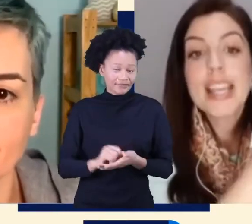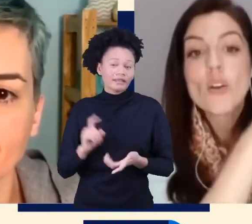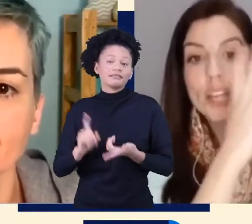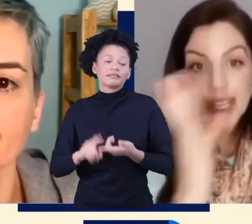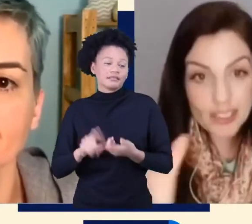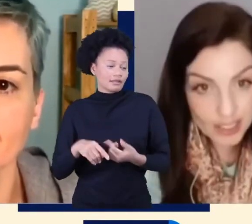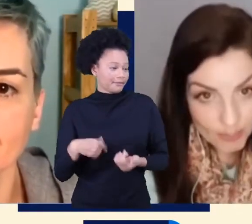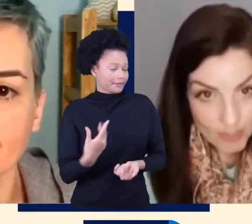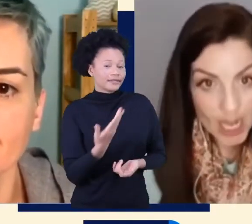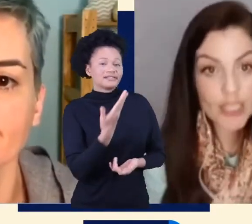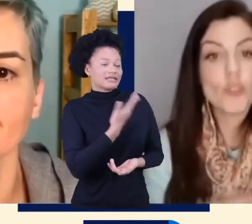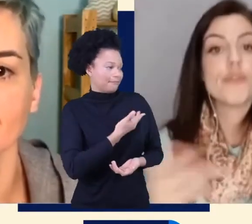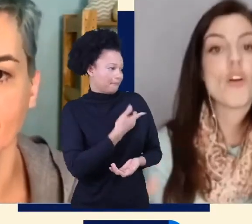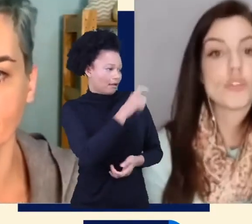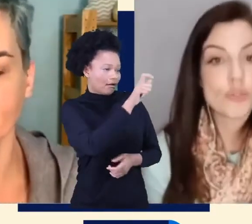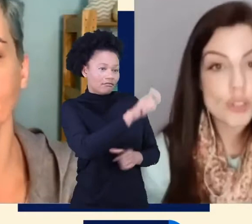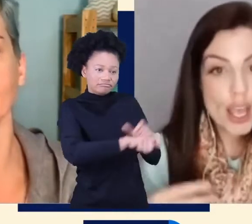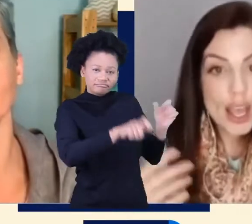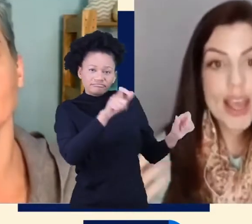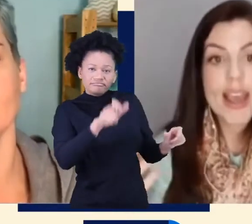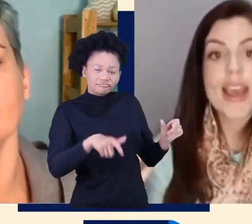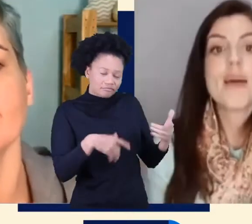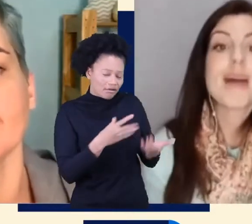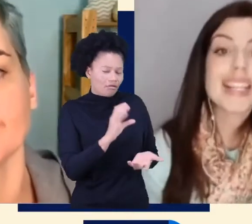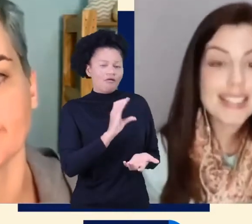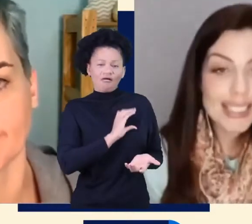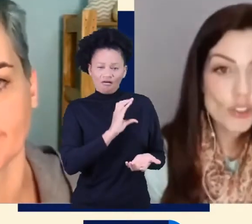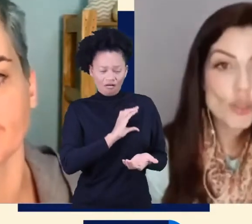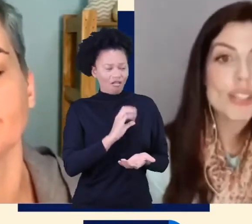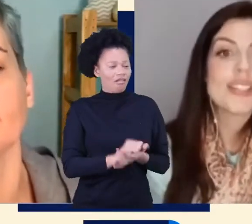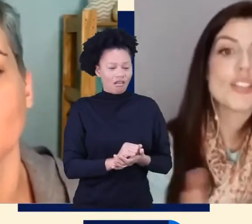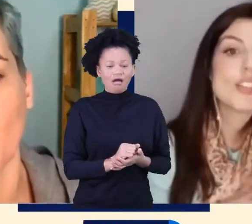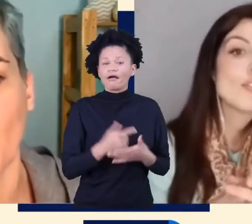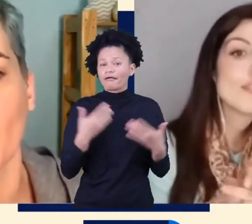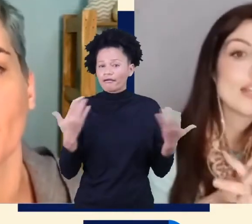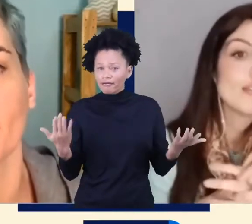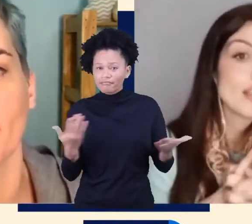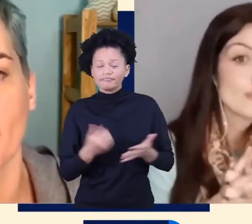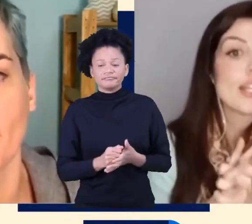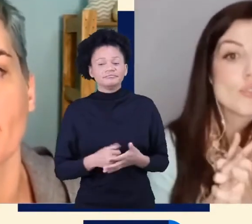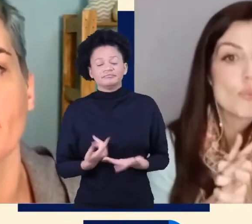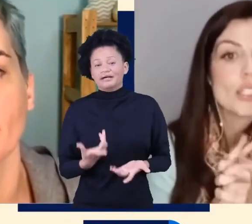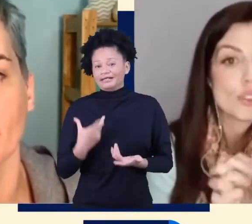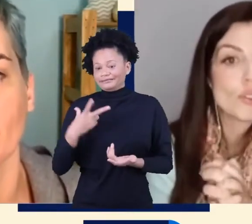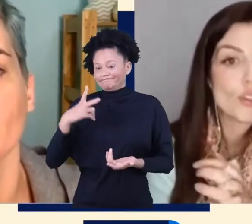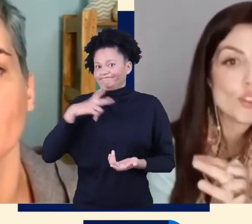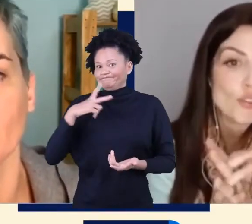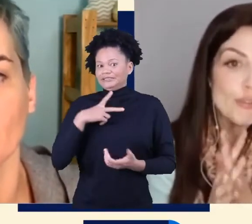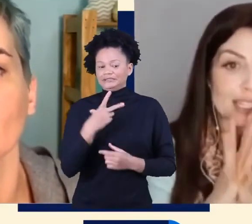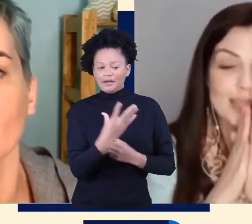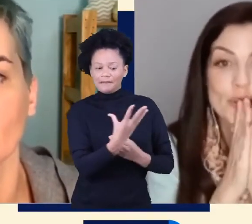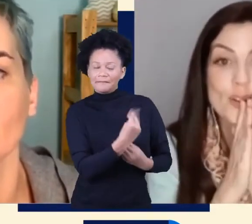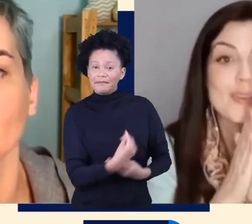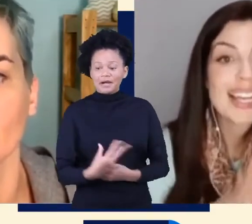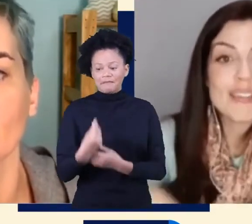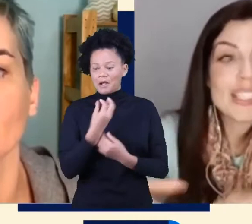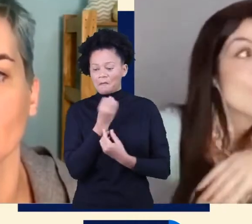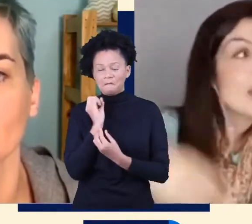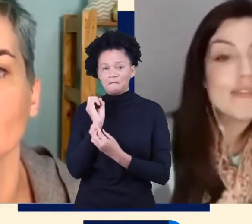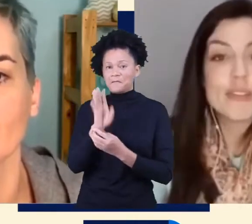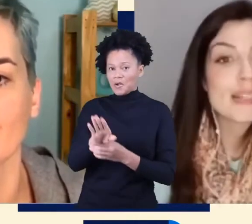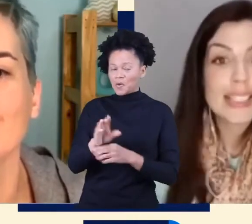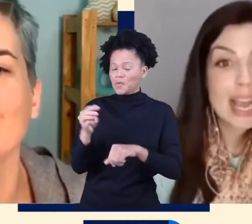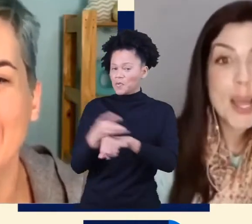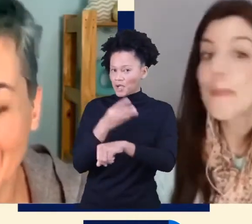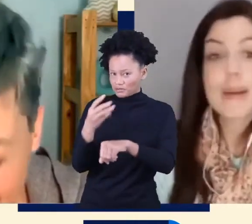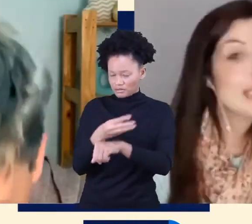tá? Tem colegas que mandam fotos mais íntimas e a gente vai ter que falar sobre isso. Então a gente vai falar na próxima live que eu